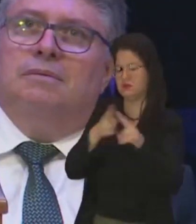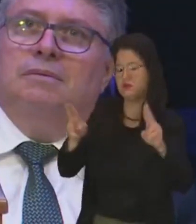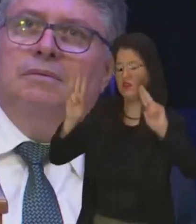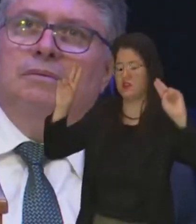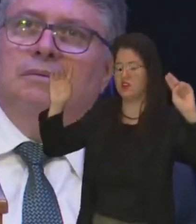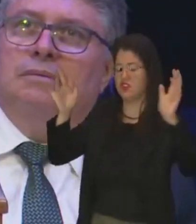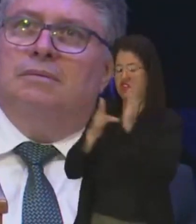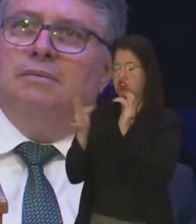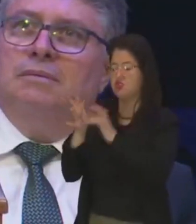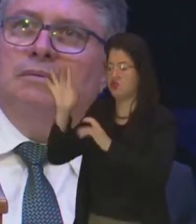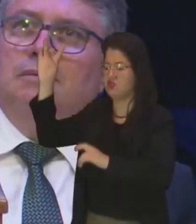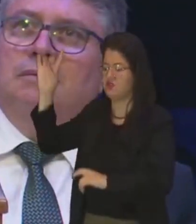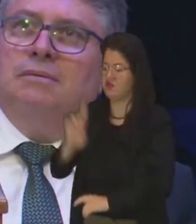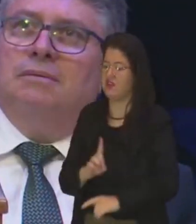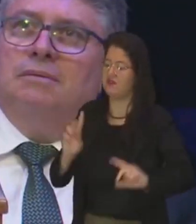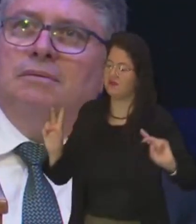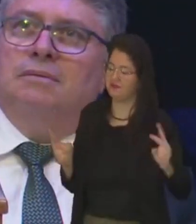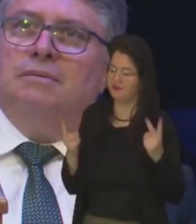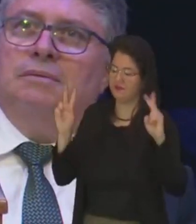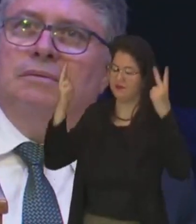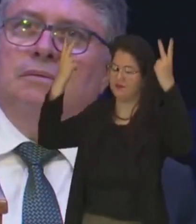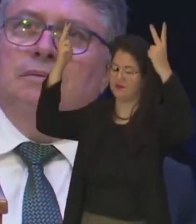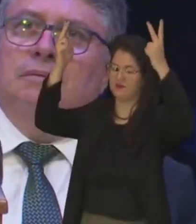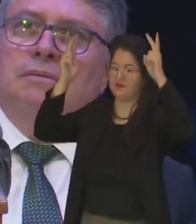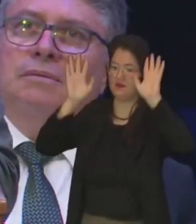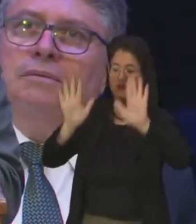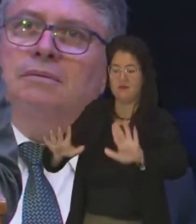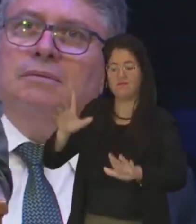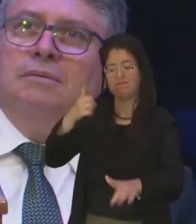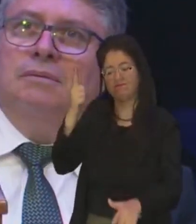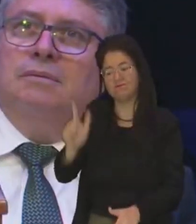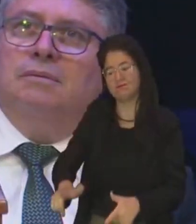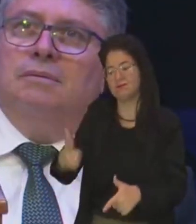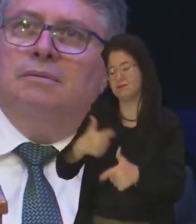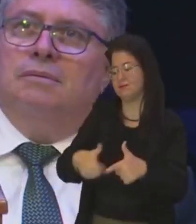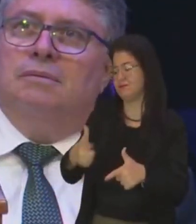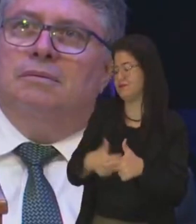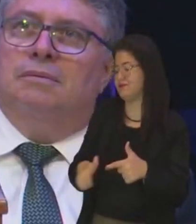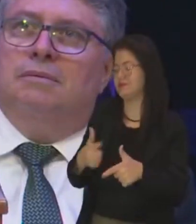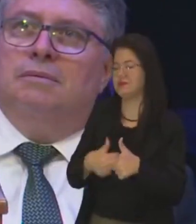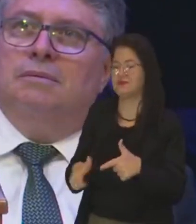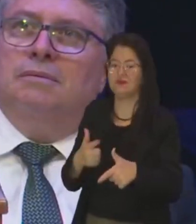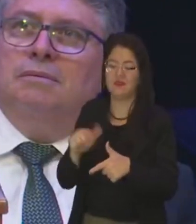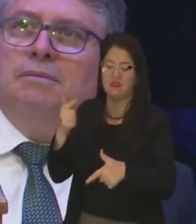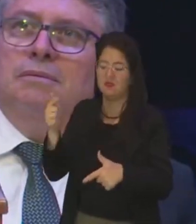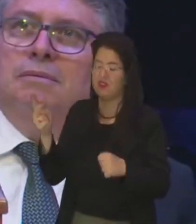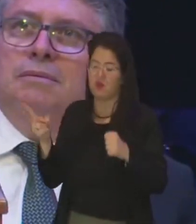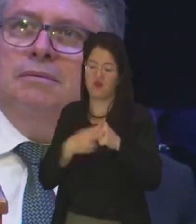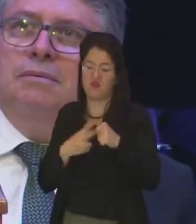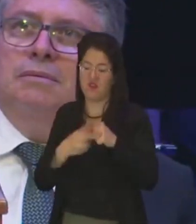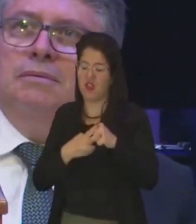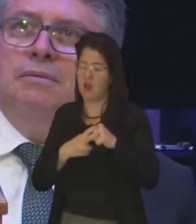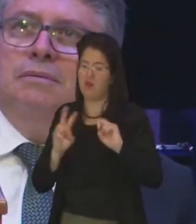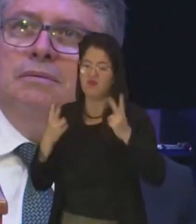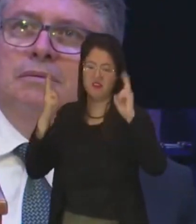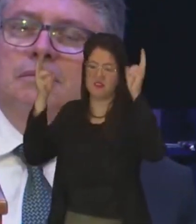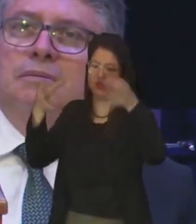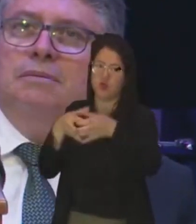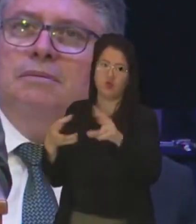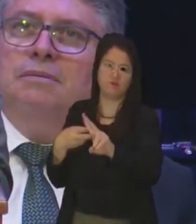Vencendo Vem Jesus. Só que mais um problema da língua, não tem exatamente o verbo vencer na língua